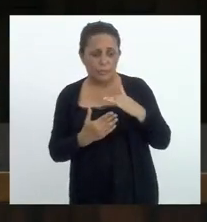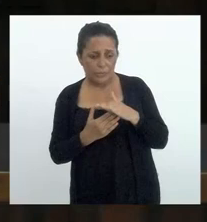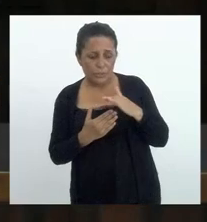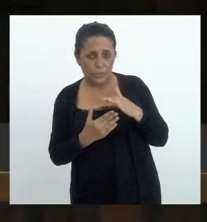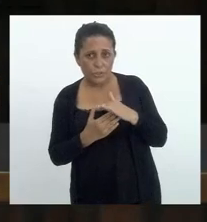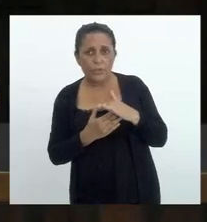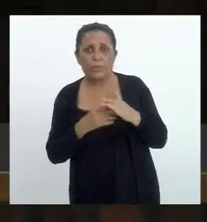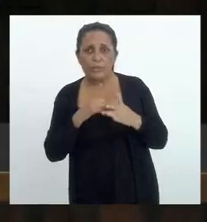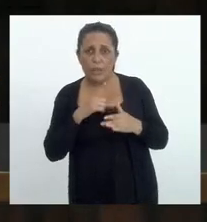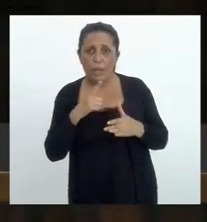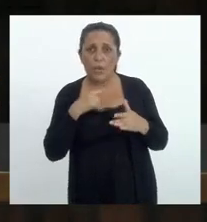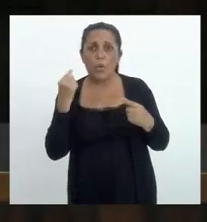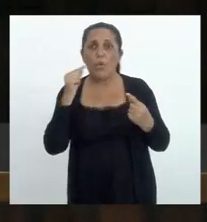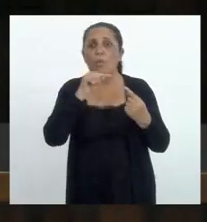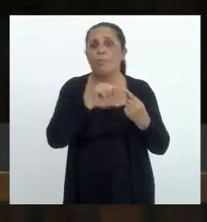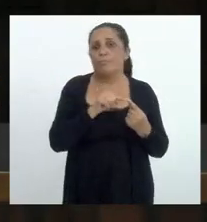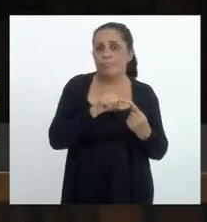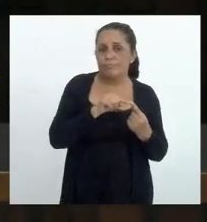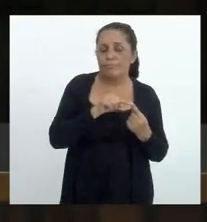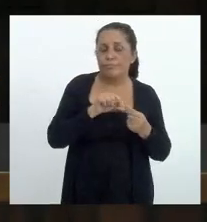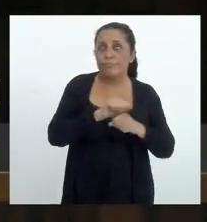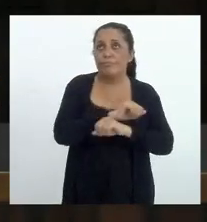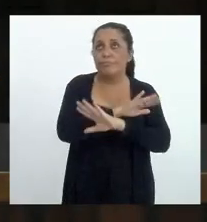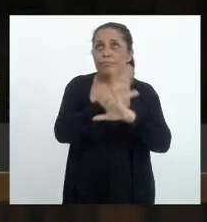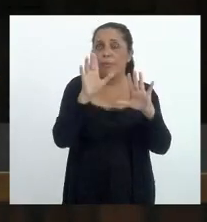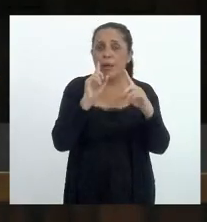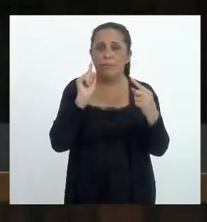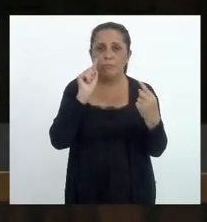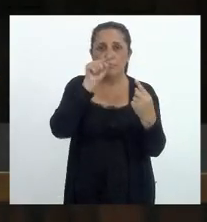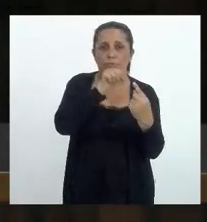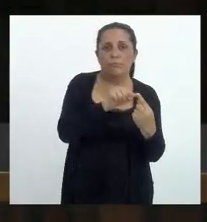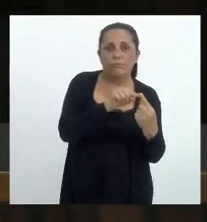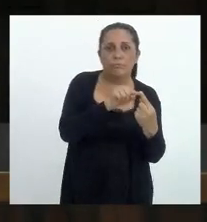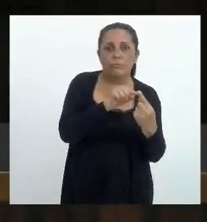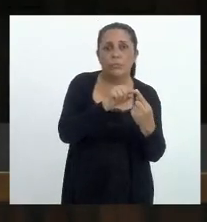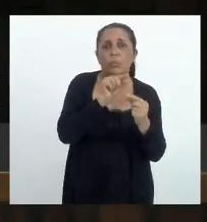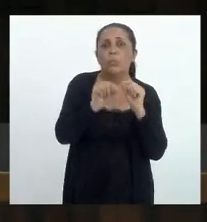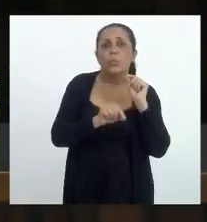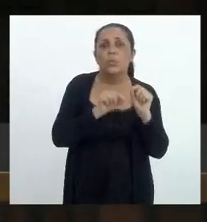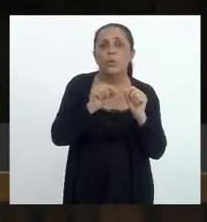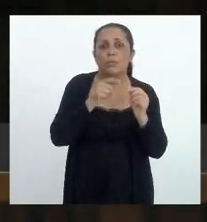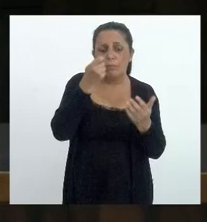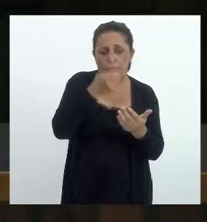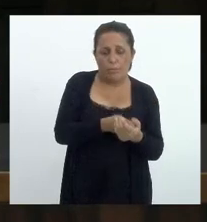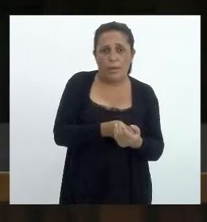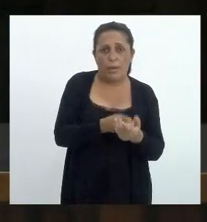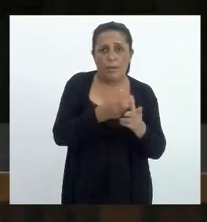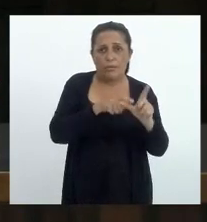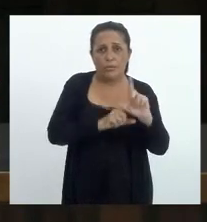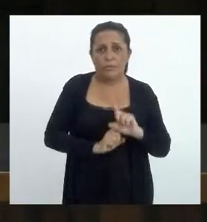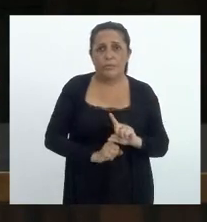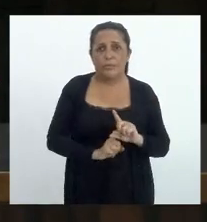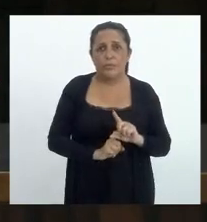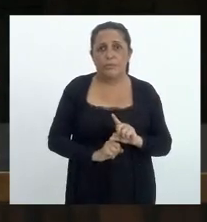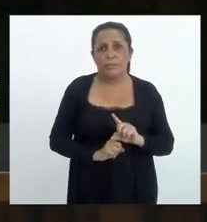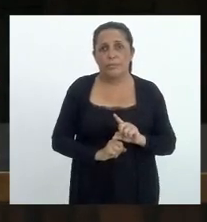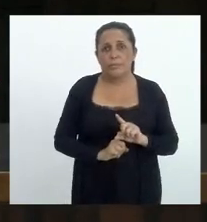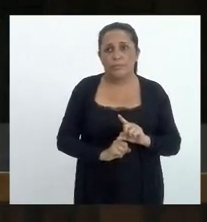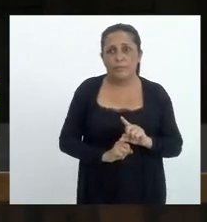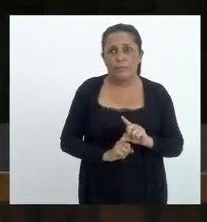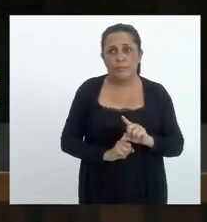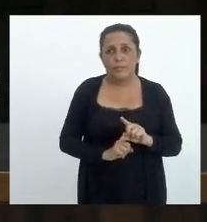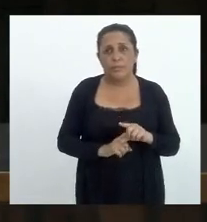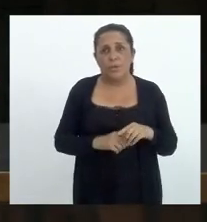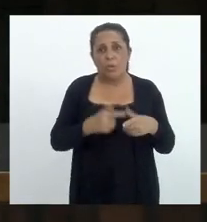de gastos tem um objetivo claro e específico, que é fazer você pagar a dívida e lixe-se